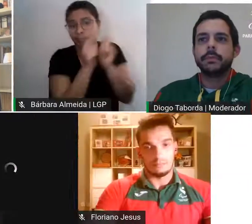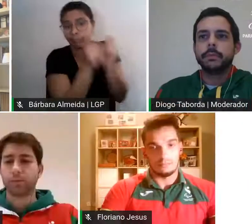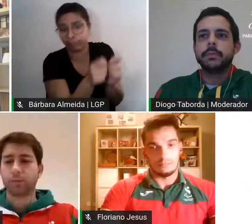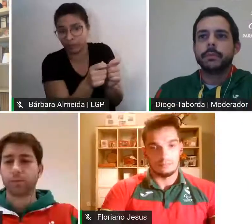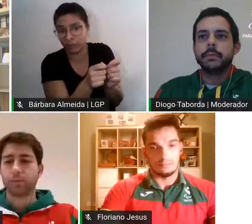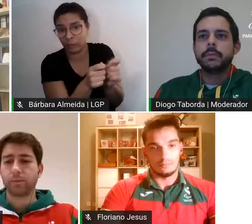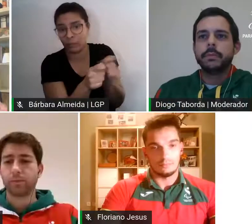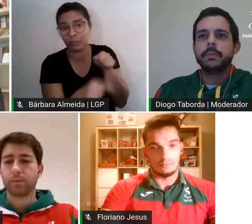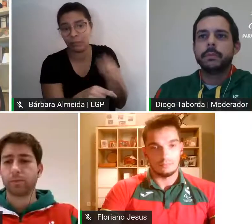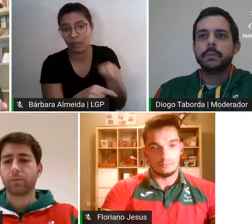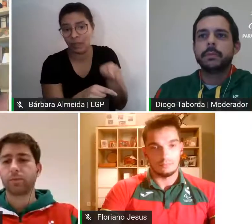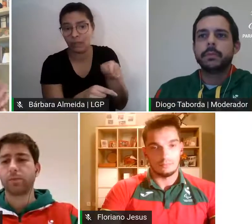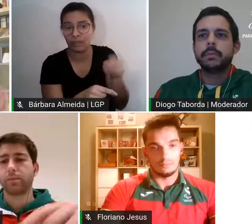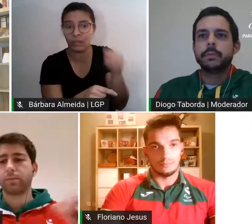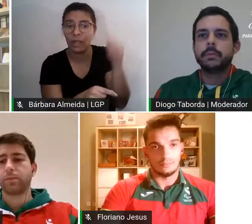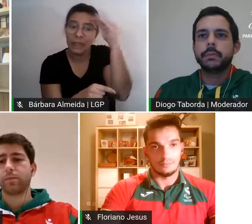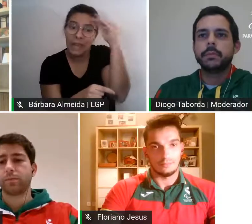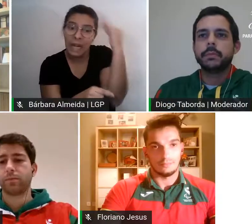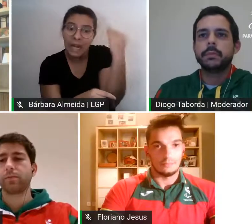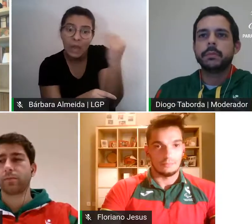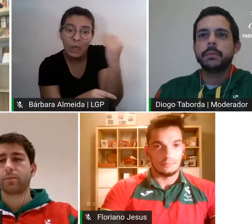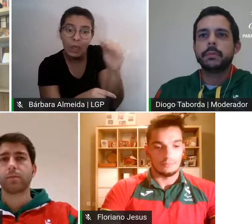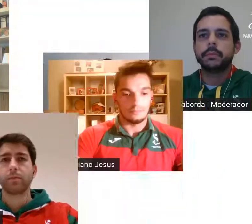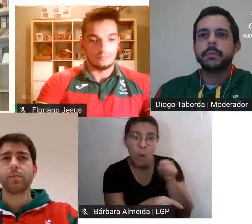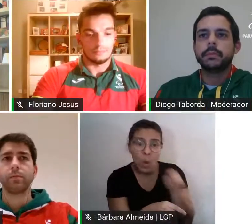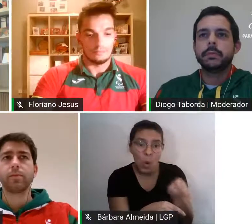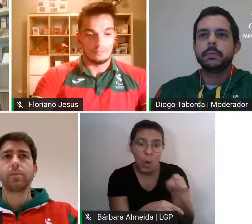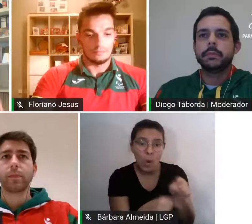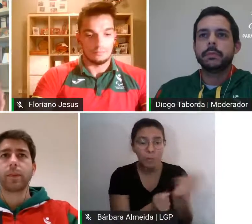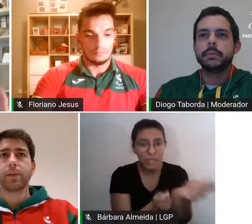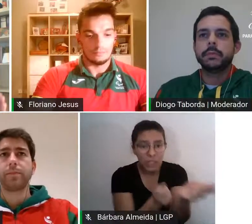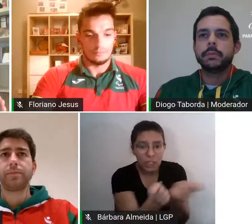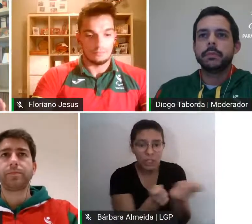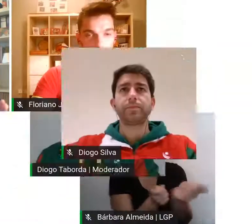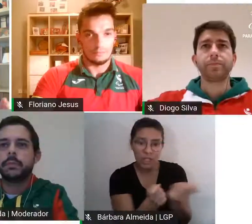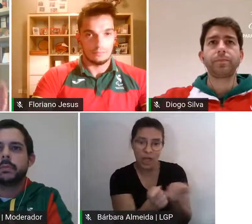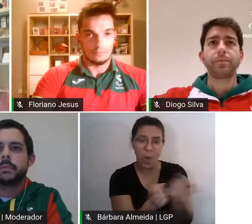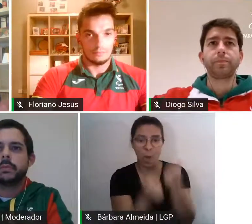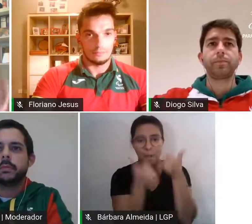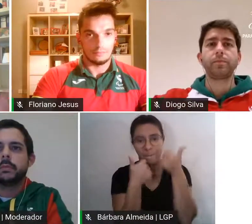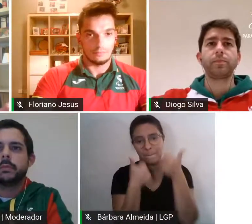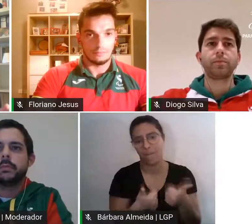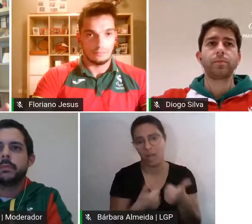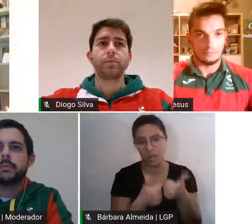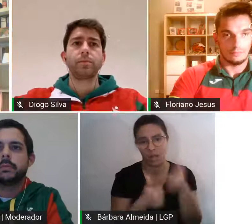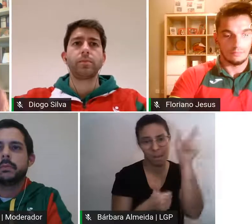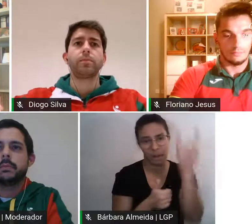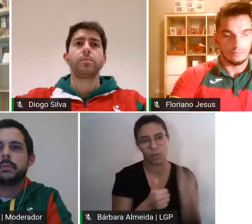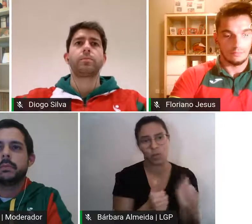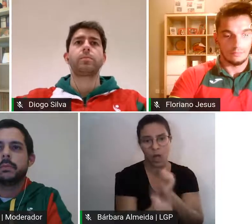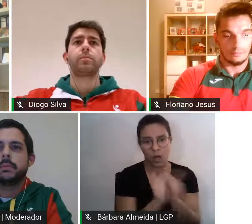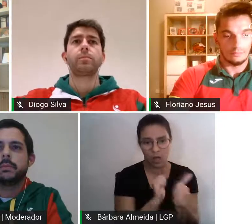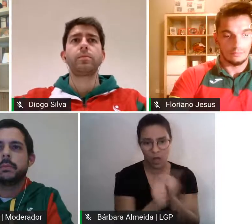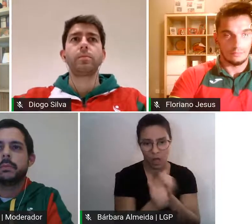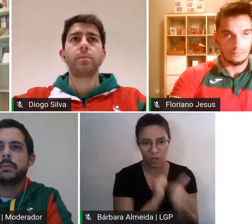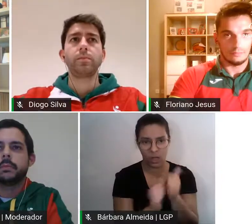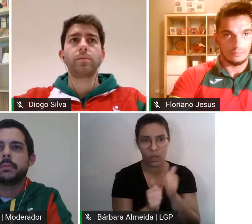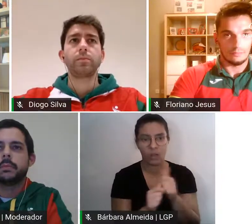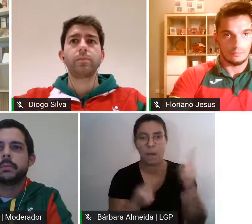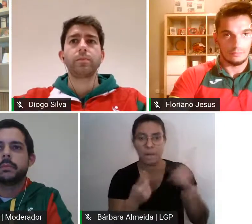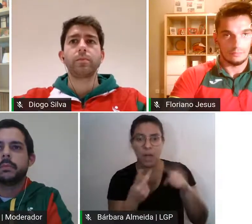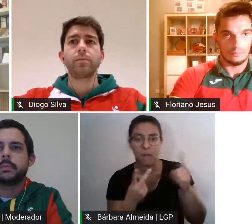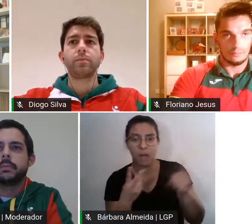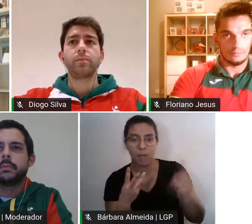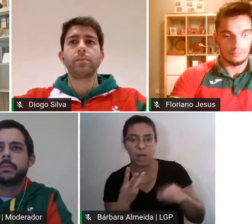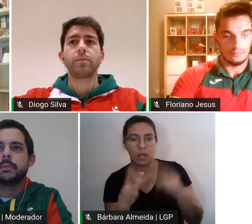como treinadores, é que têm que saber gerir o atleta. Saber se o atleta está a jogar, faz 3, 4 asneiras seguidas,